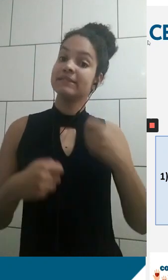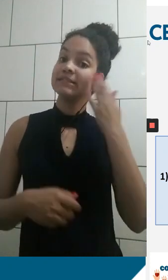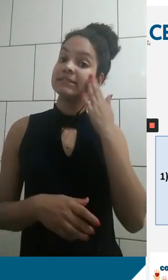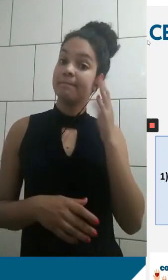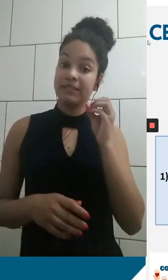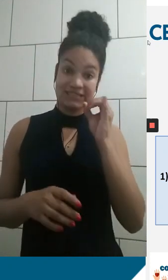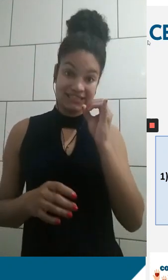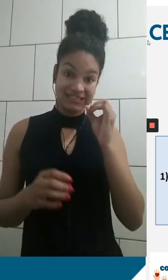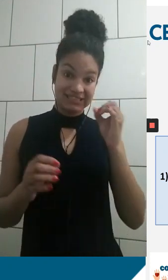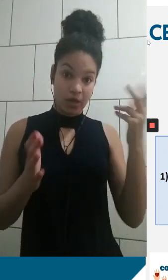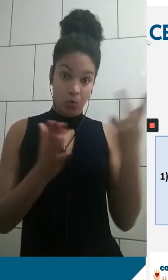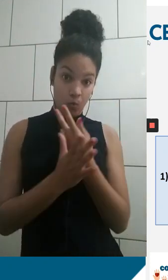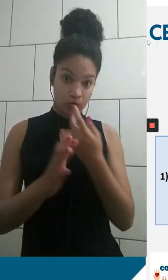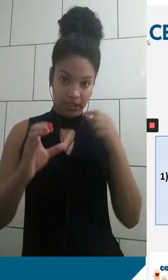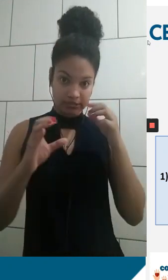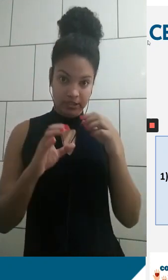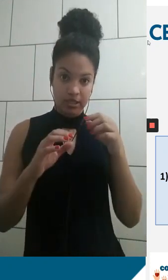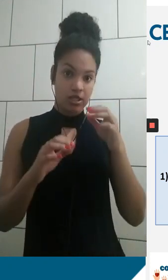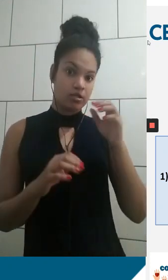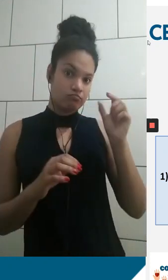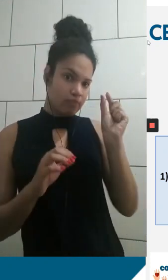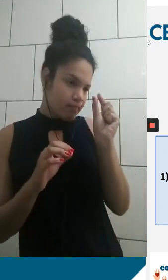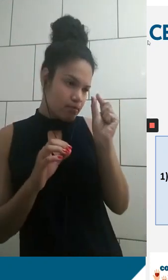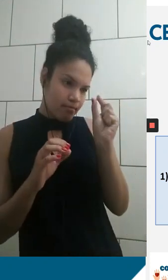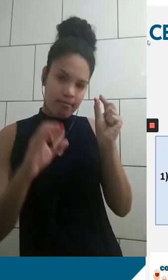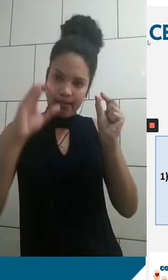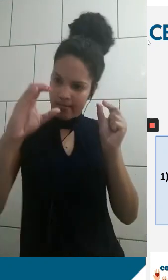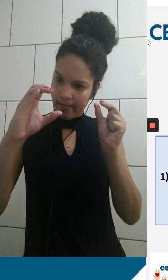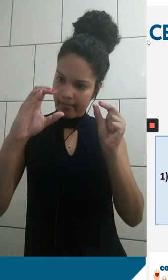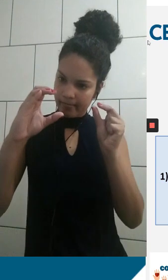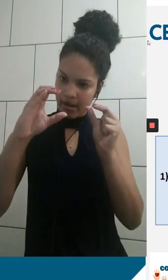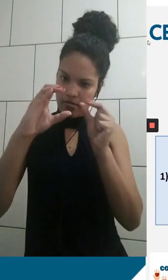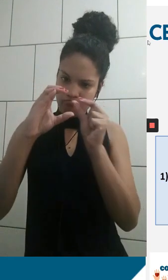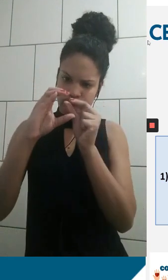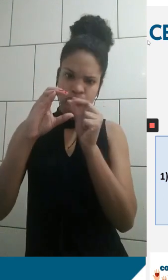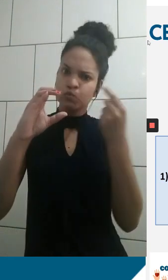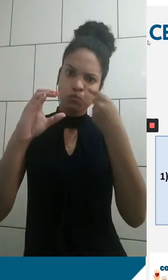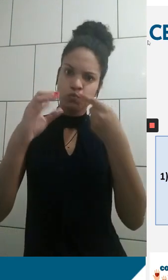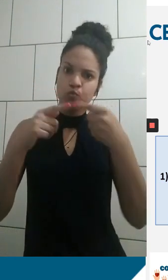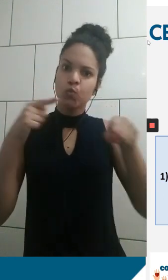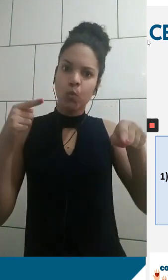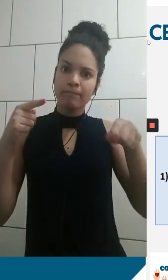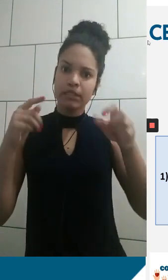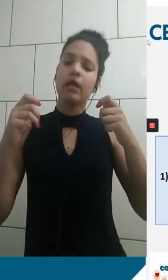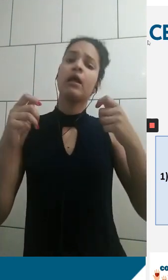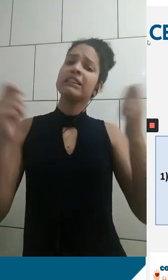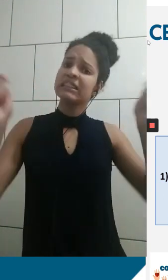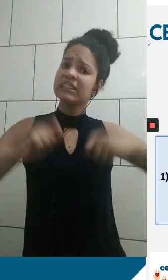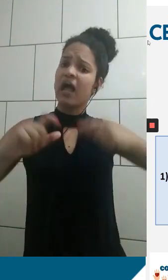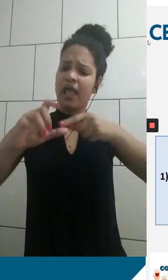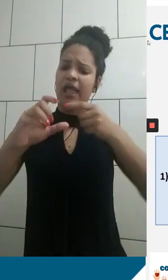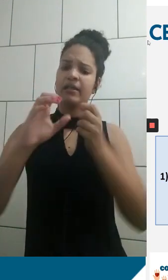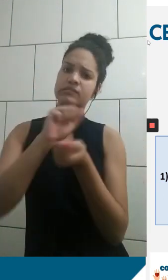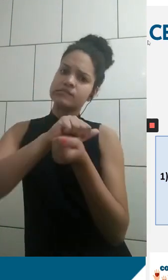substrato com as enzimas, ela pode fazer determinadas mudanças, dobramentos na molécula de enzima